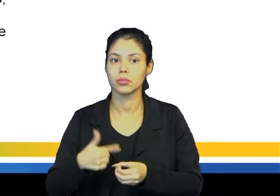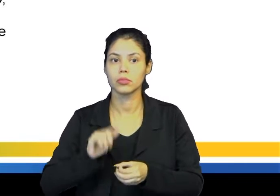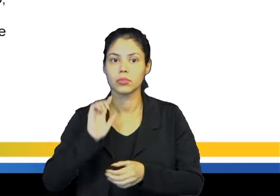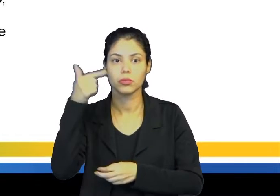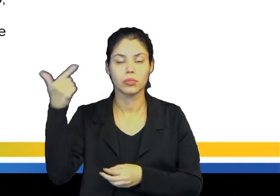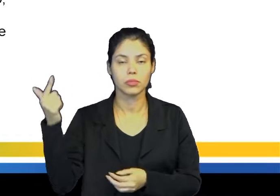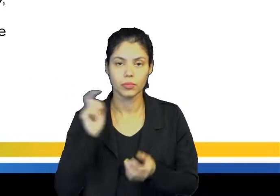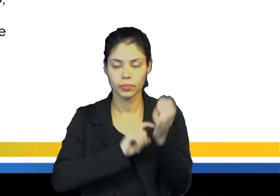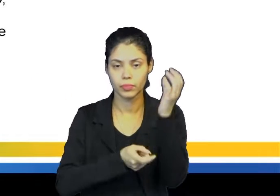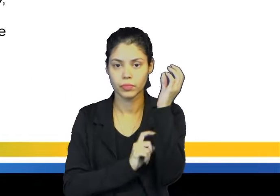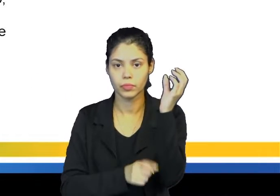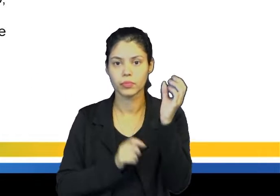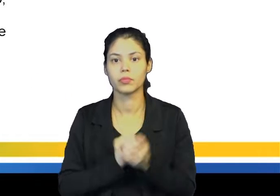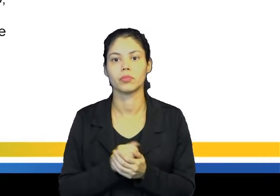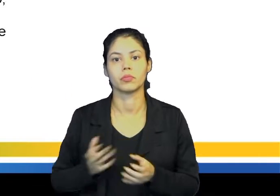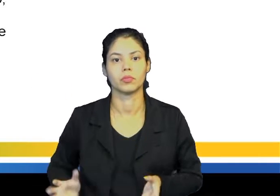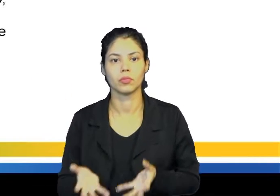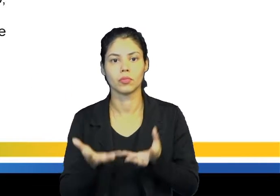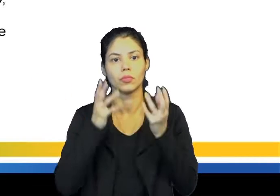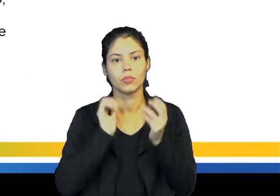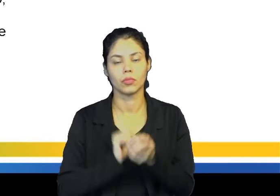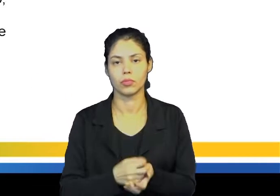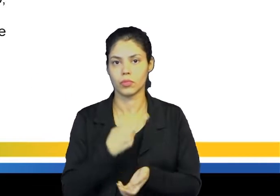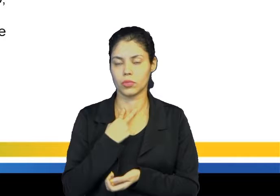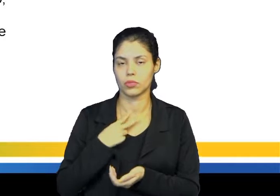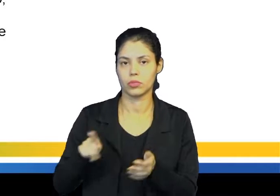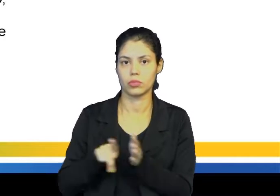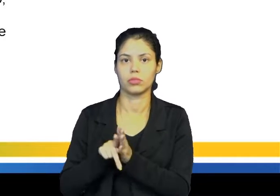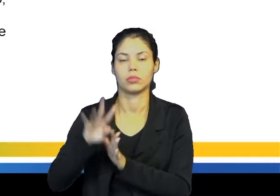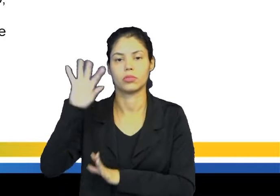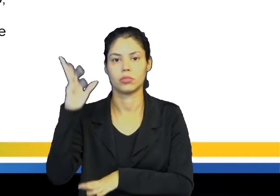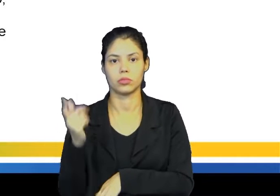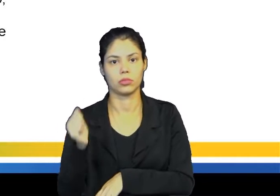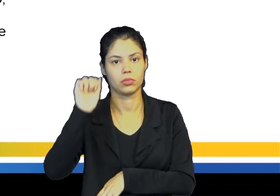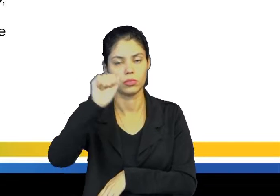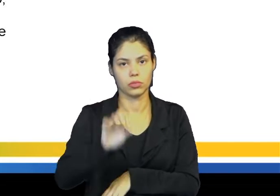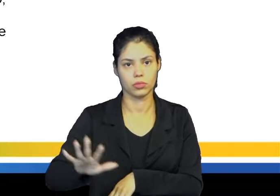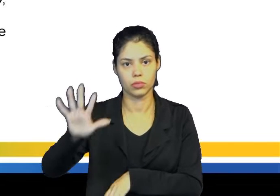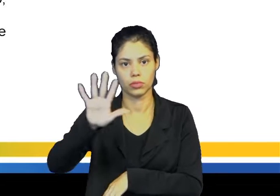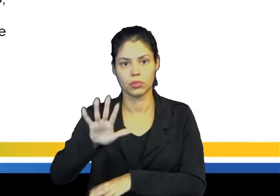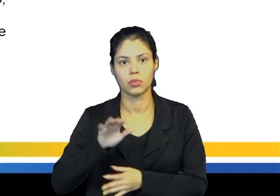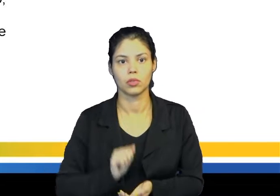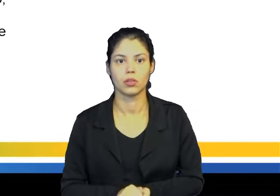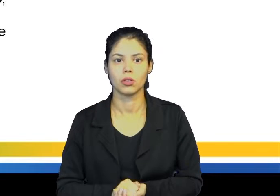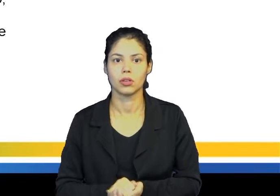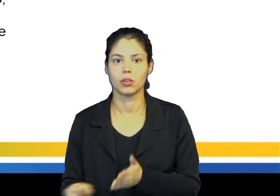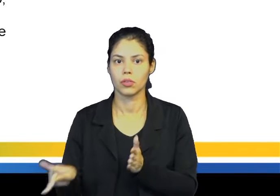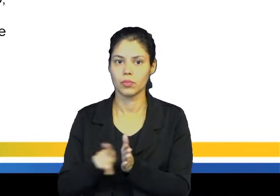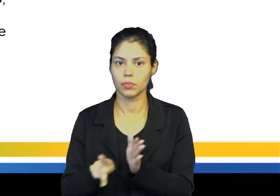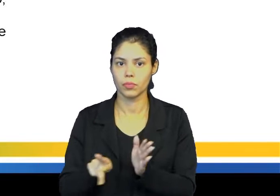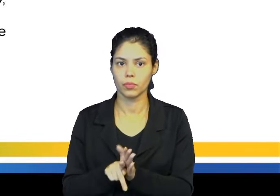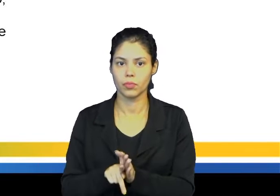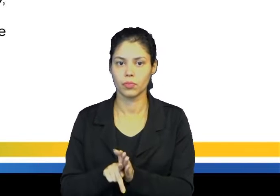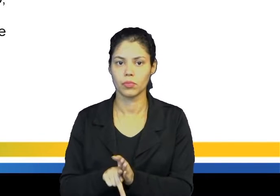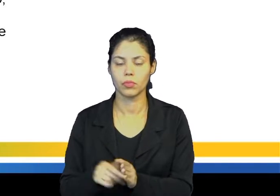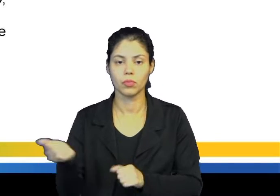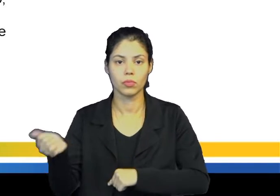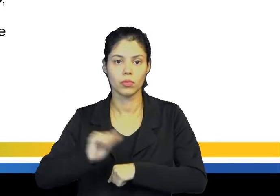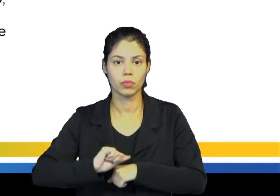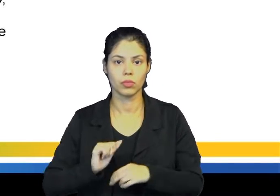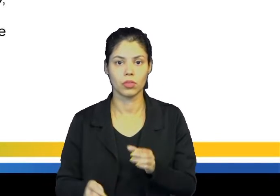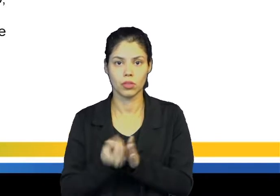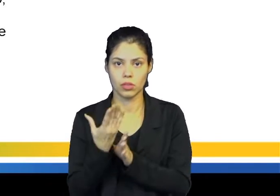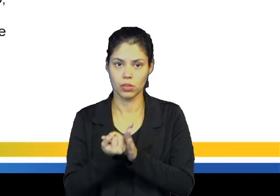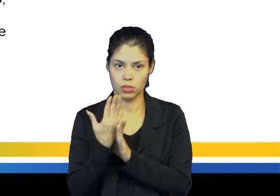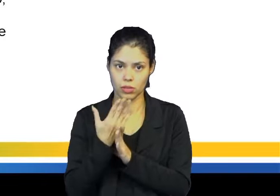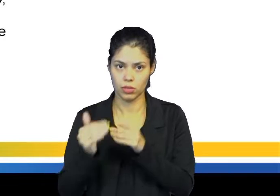borrachas, etc., impulsionaram essa ocupação do território africano e asiático. A aplicação de capitais excedentes